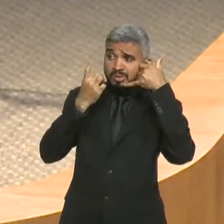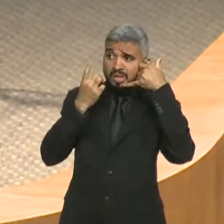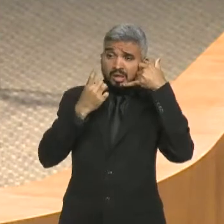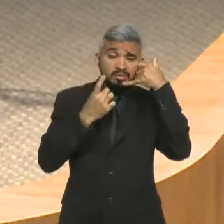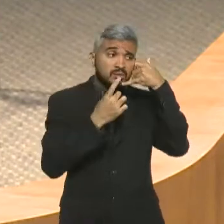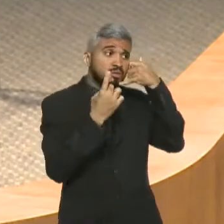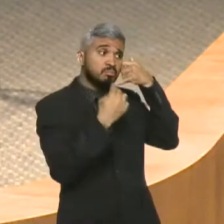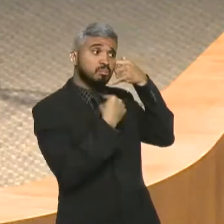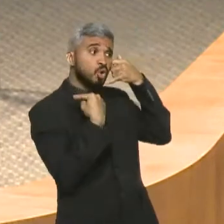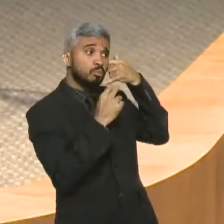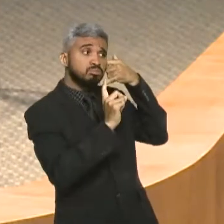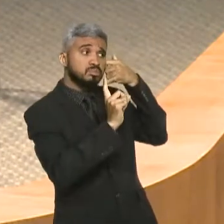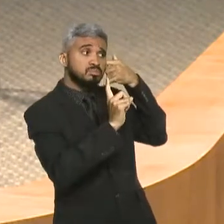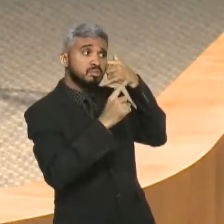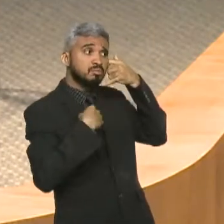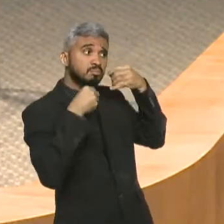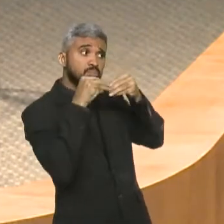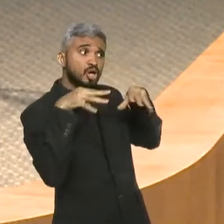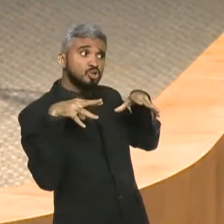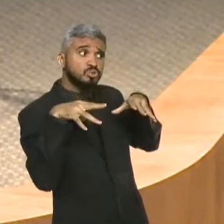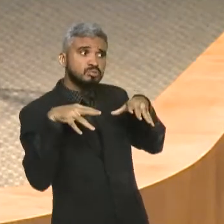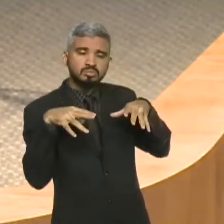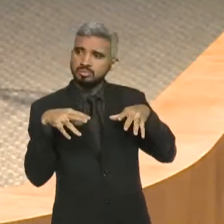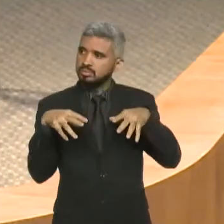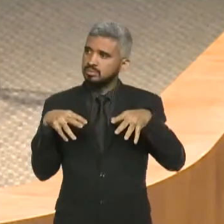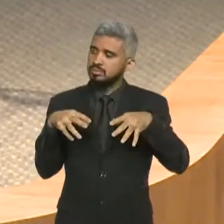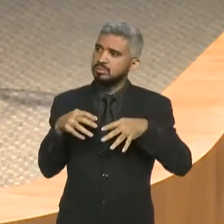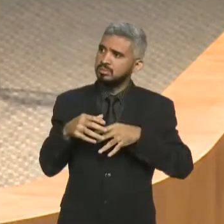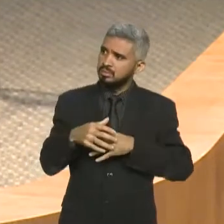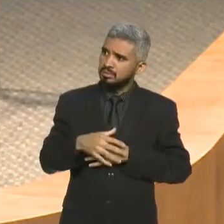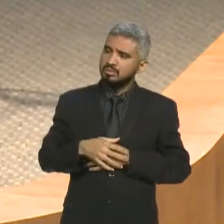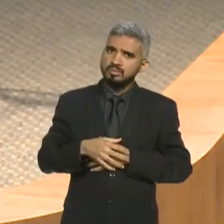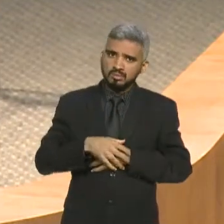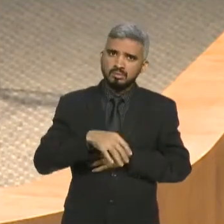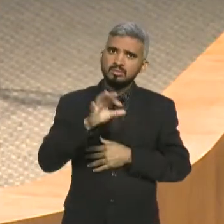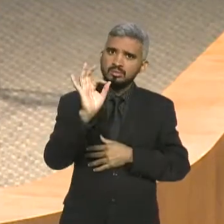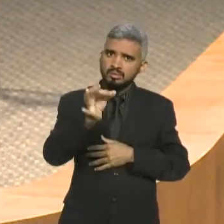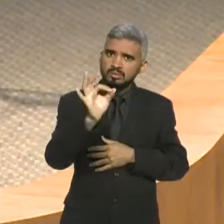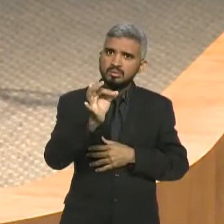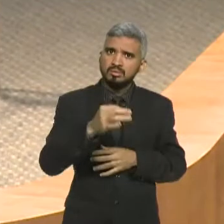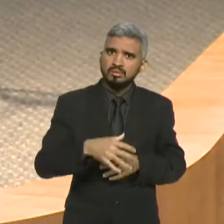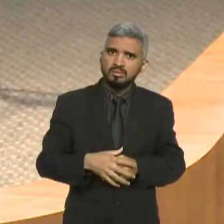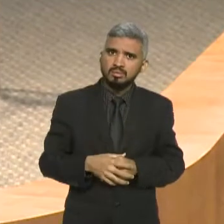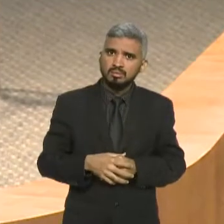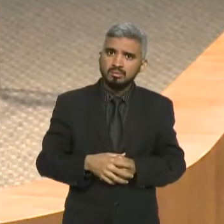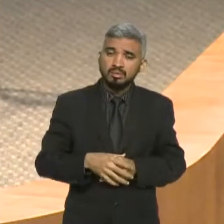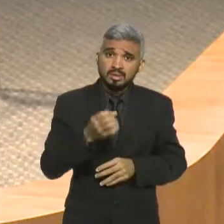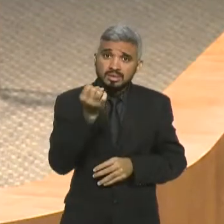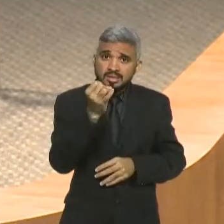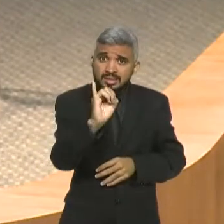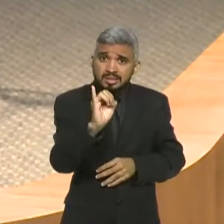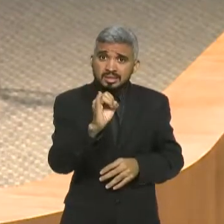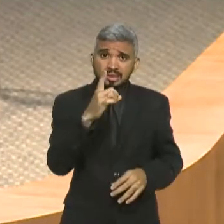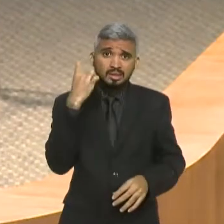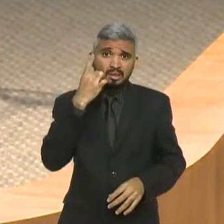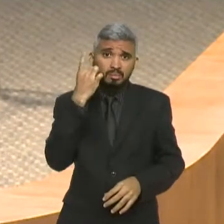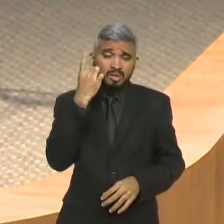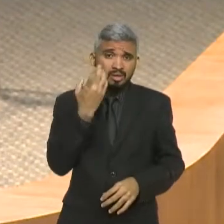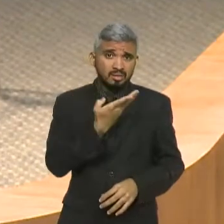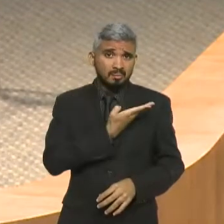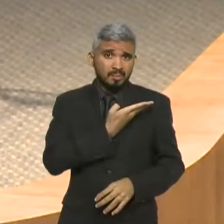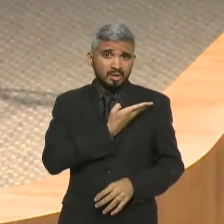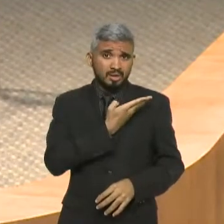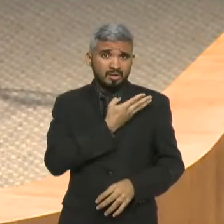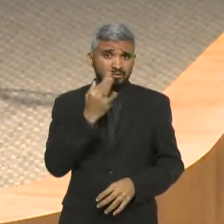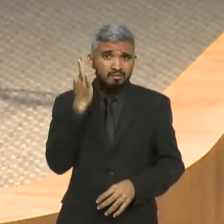perseguido, eu vou me prejudicar. Mas é isso mesmo. Se tiver algum deputado, amigo de Flávio Dino,